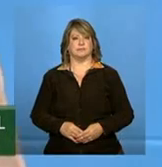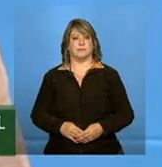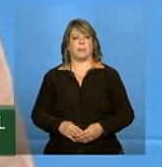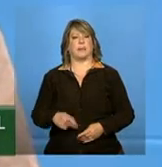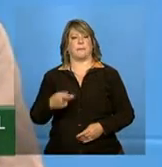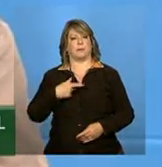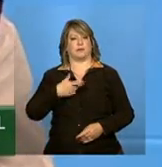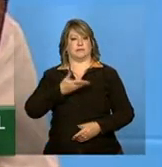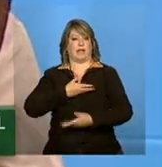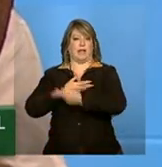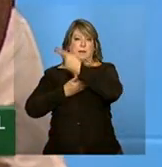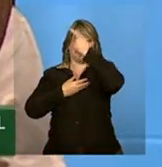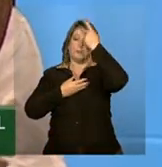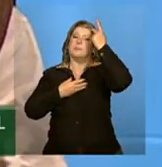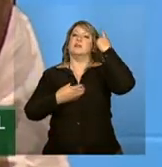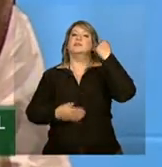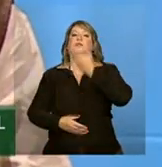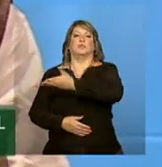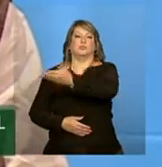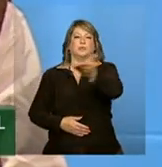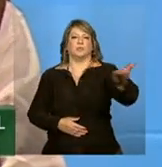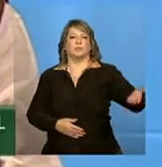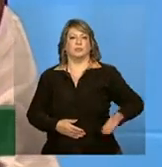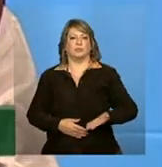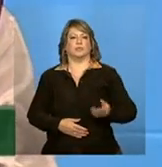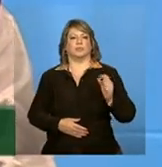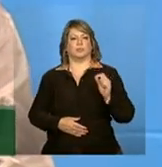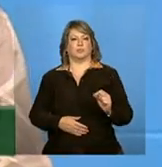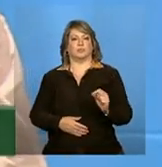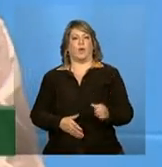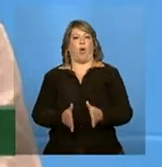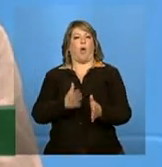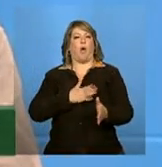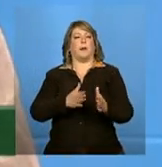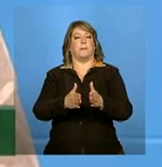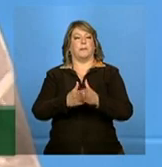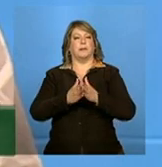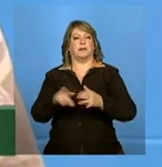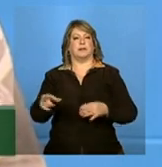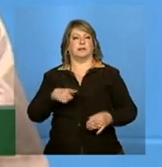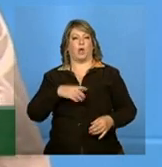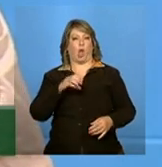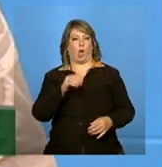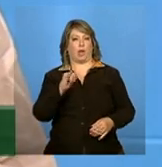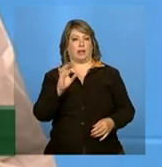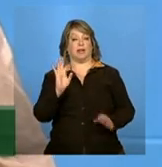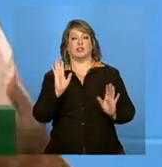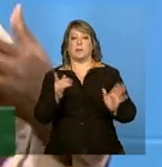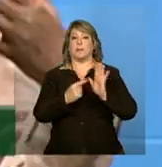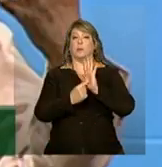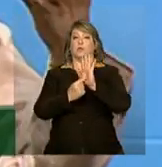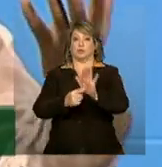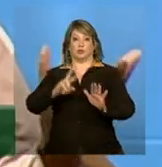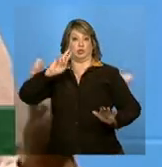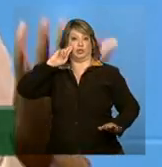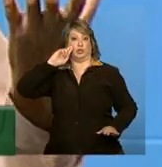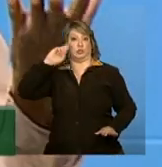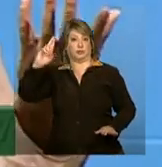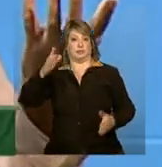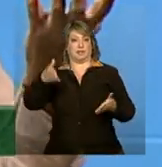meus amigos, gostaria também de solicitar a OIT, que já demonstrou ser líder nessa área,